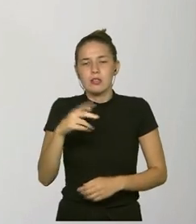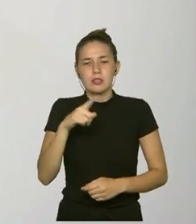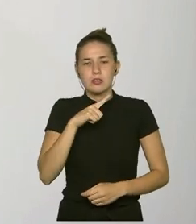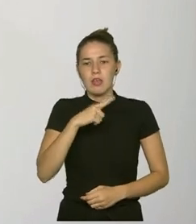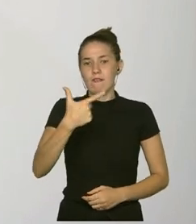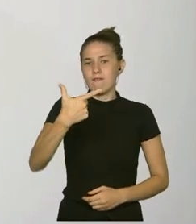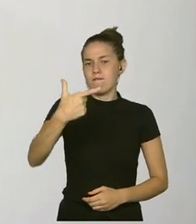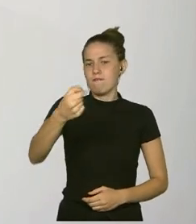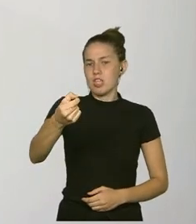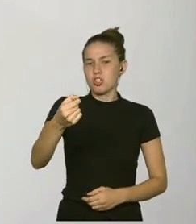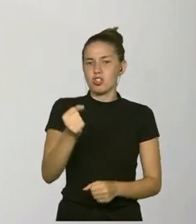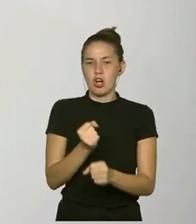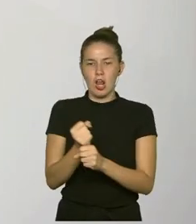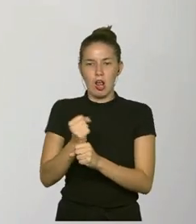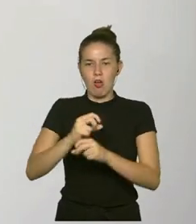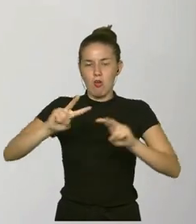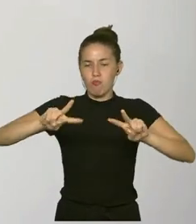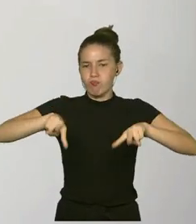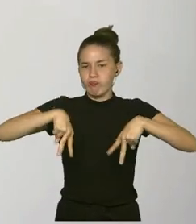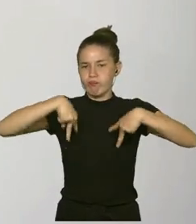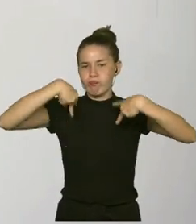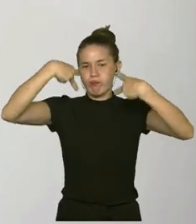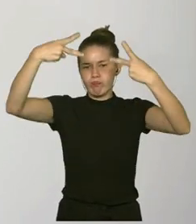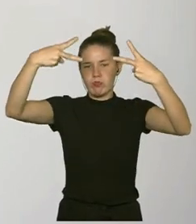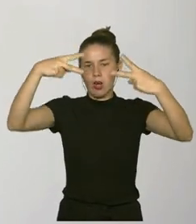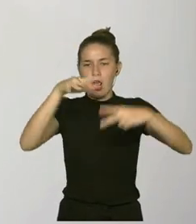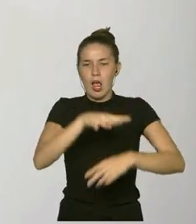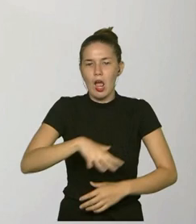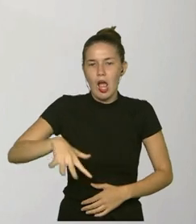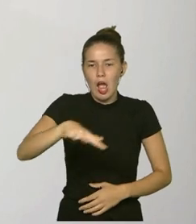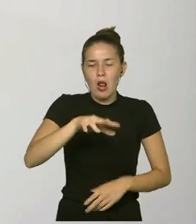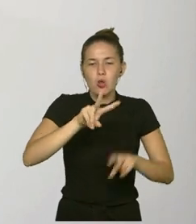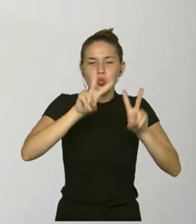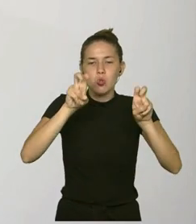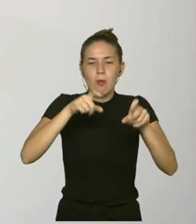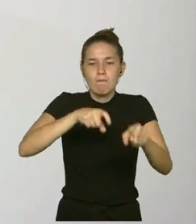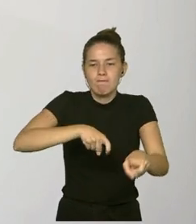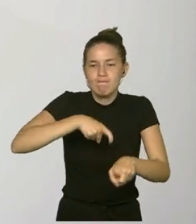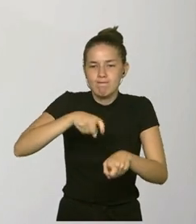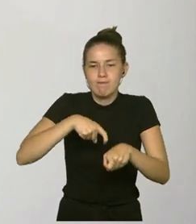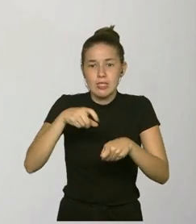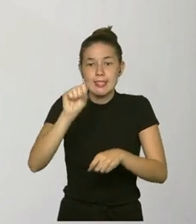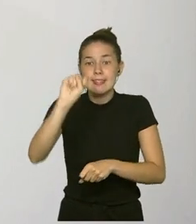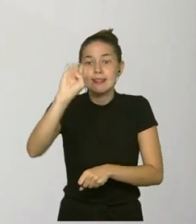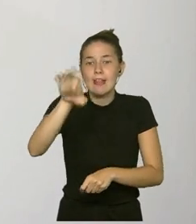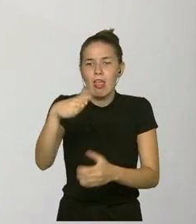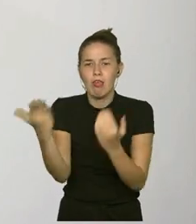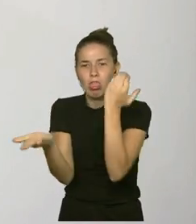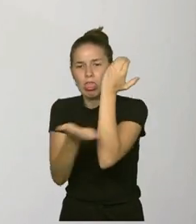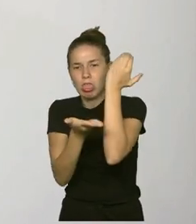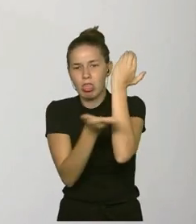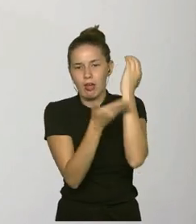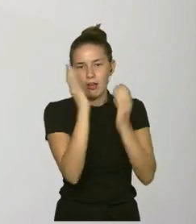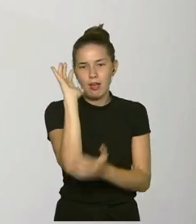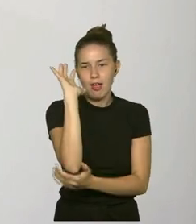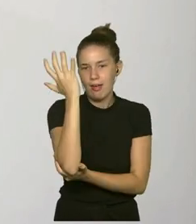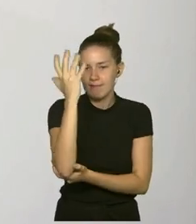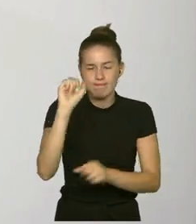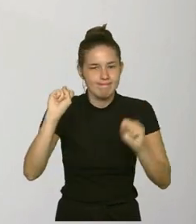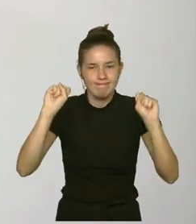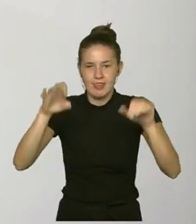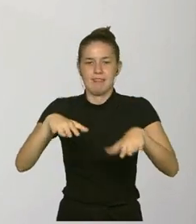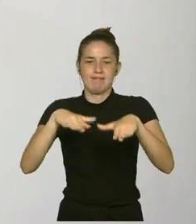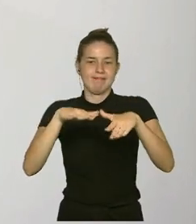20 anos, dobraremos a área plantada brasileira sem derrubar uma árvore sequer. Uma árvore sequer.